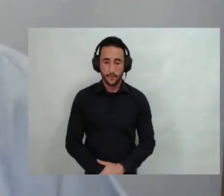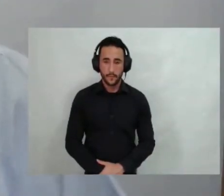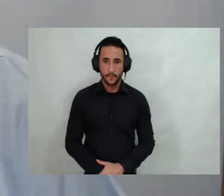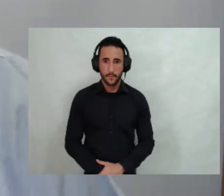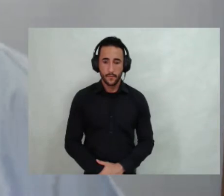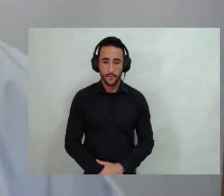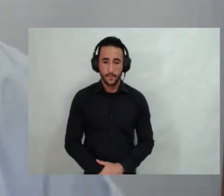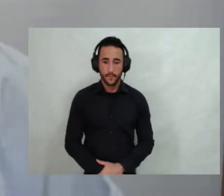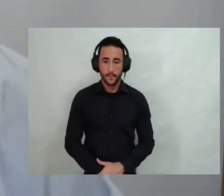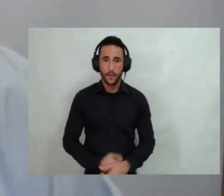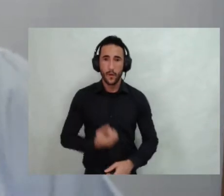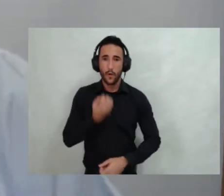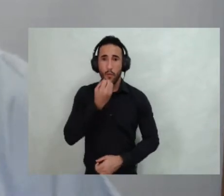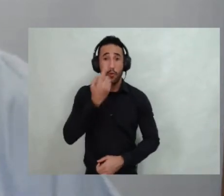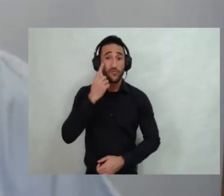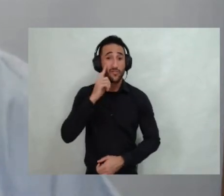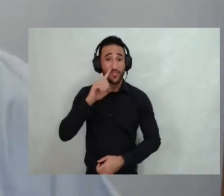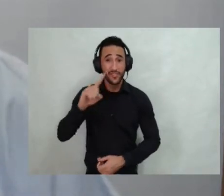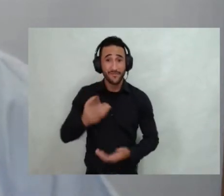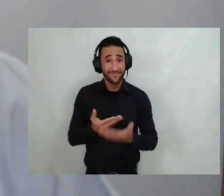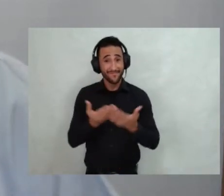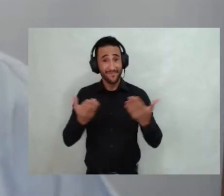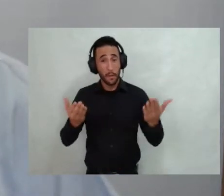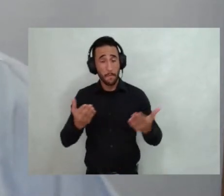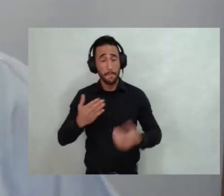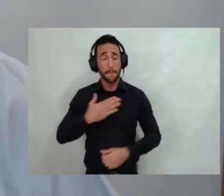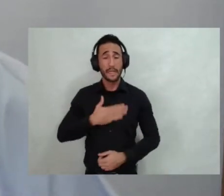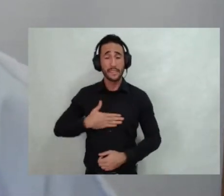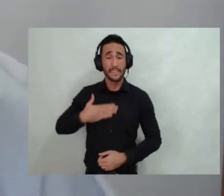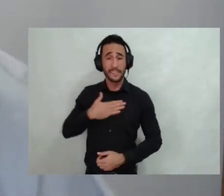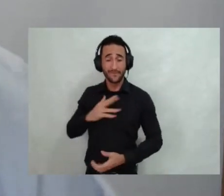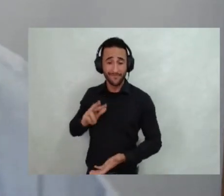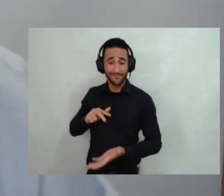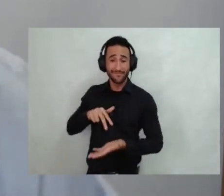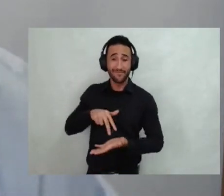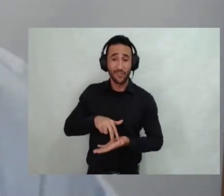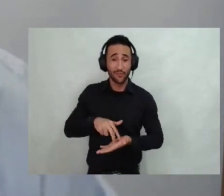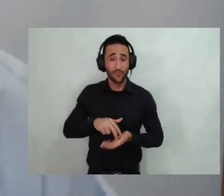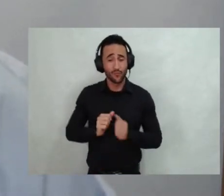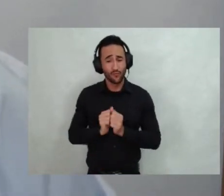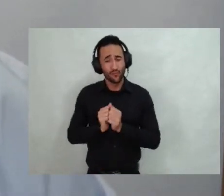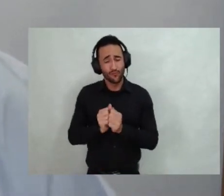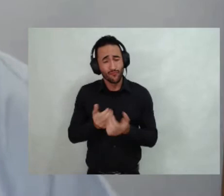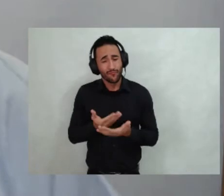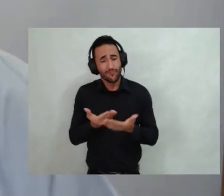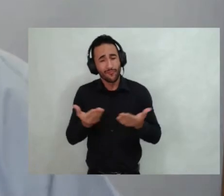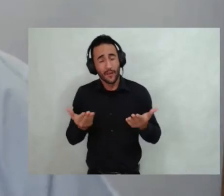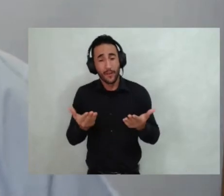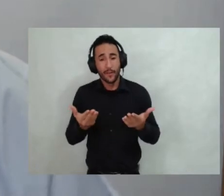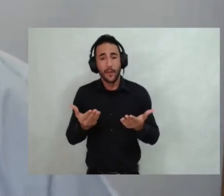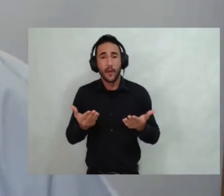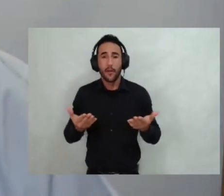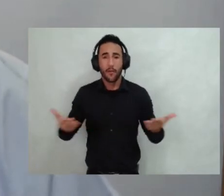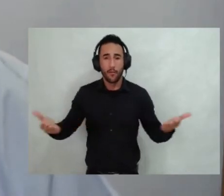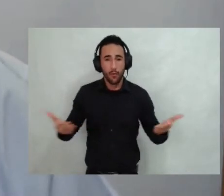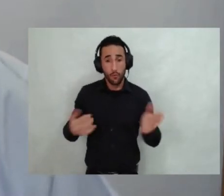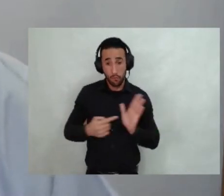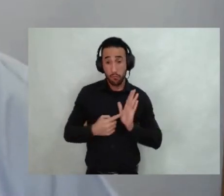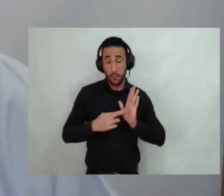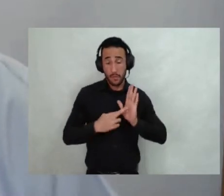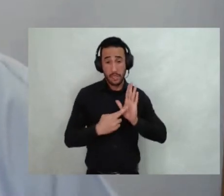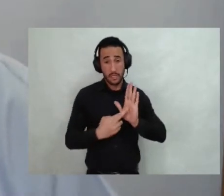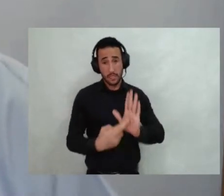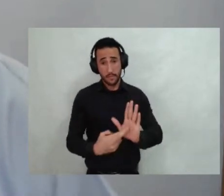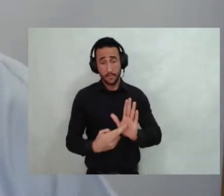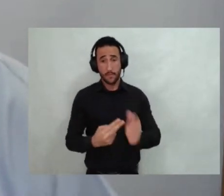Bom dia, pessoal. É um prazer enorme estar aqui com vocês. Permitam que eu me apresente. Eu sou